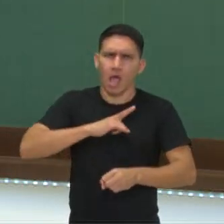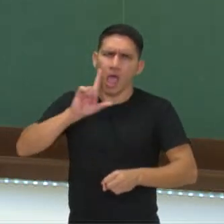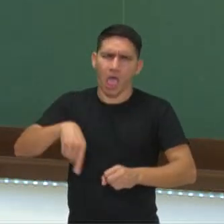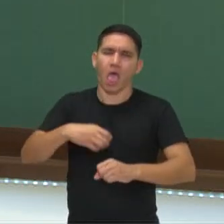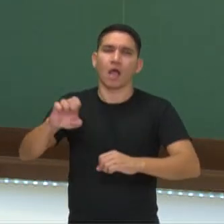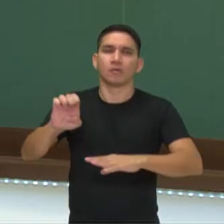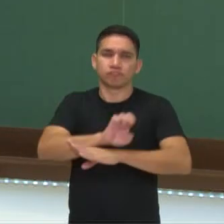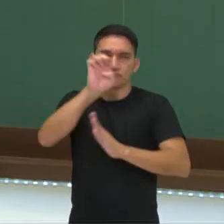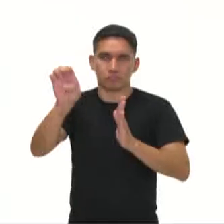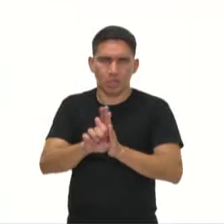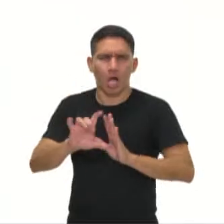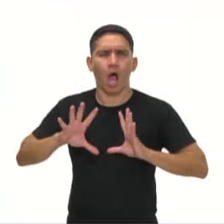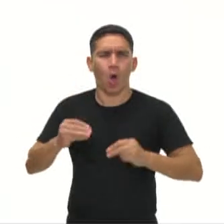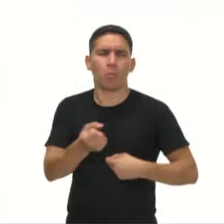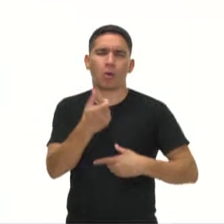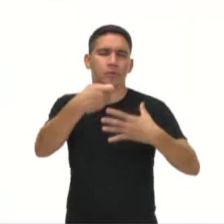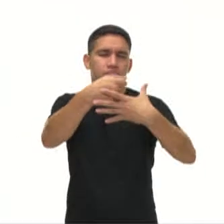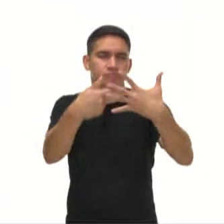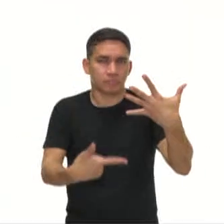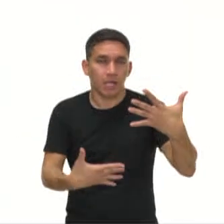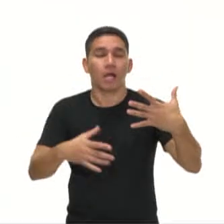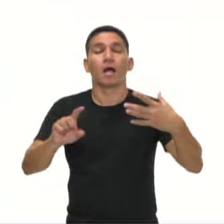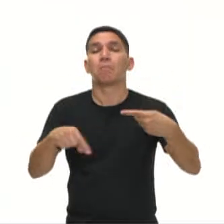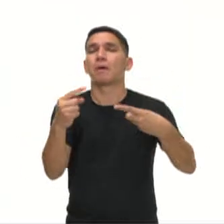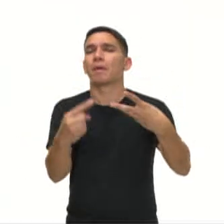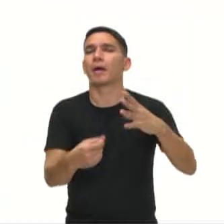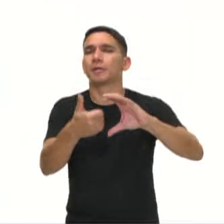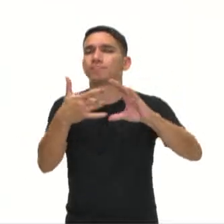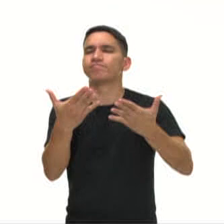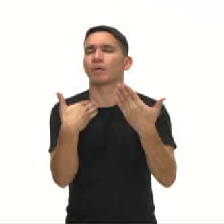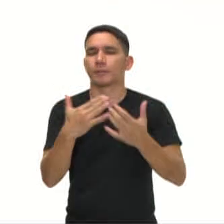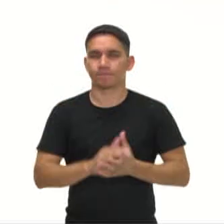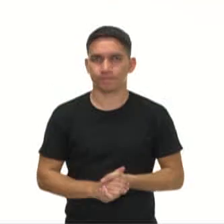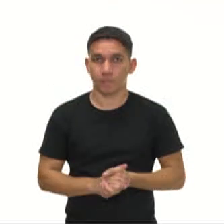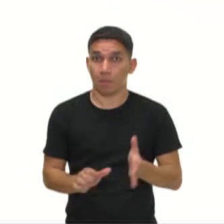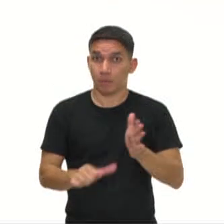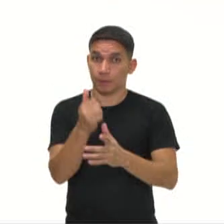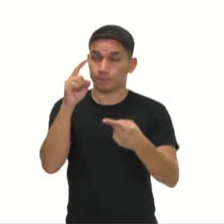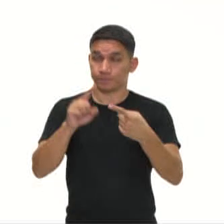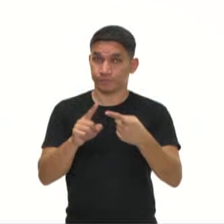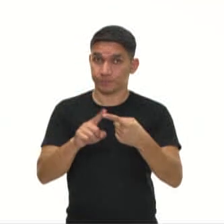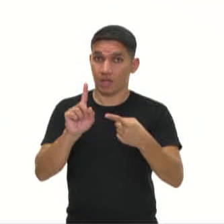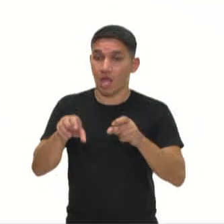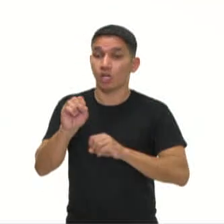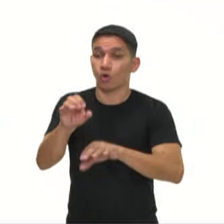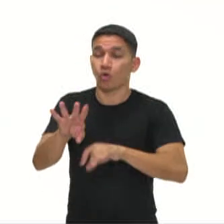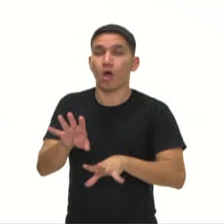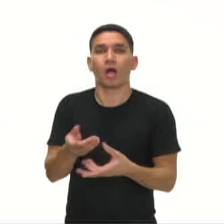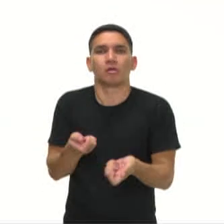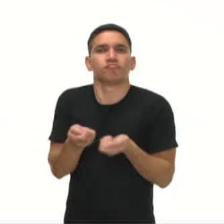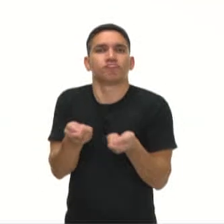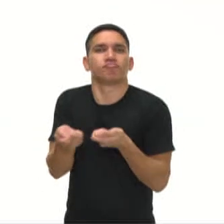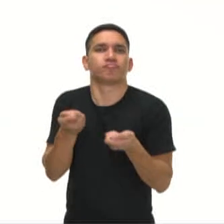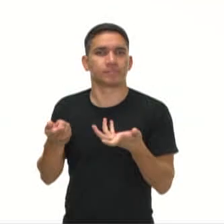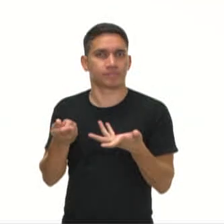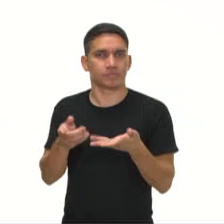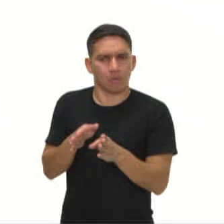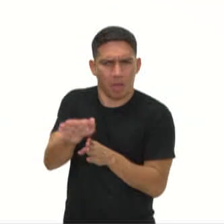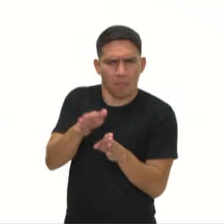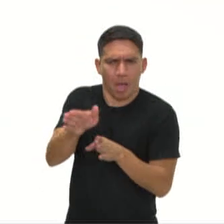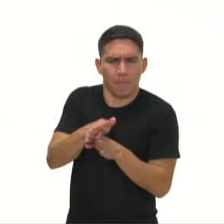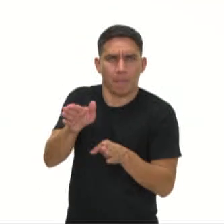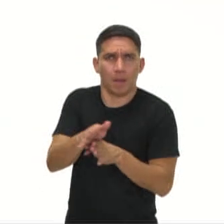gente conversar. Primeiro, são governos que impõem uma educação dirigida, controlada,